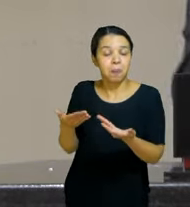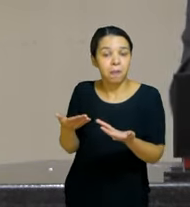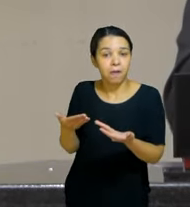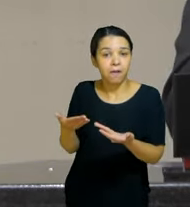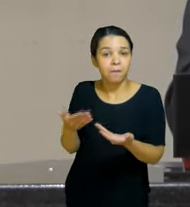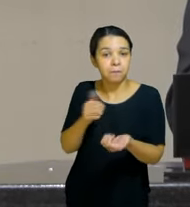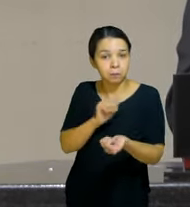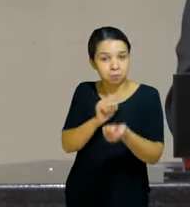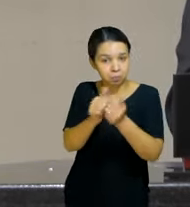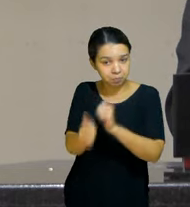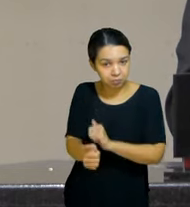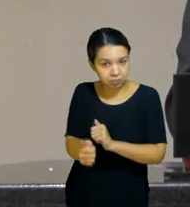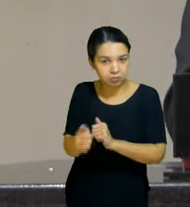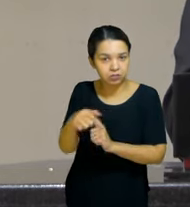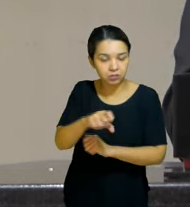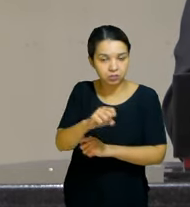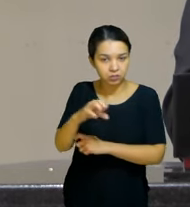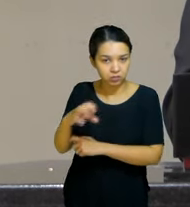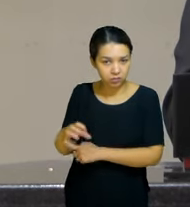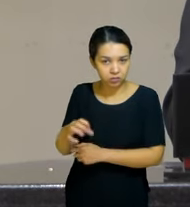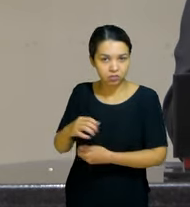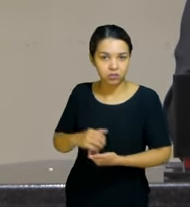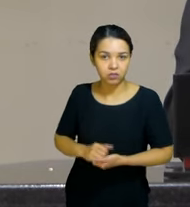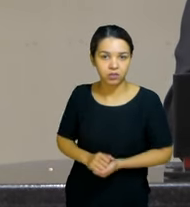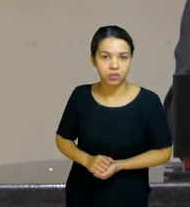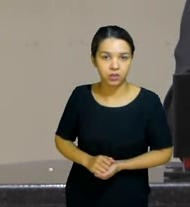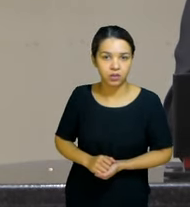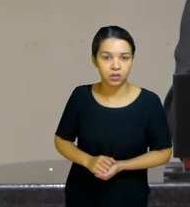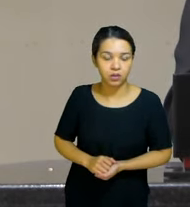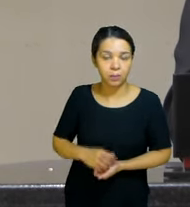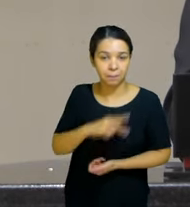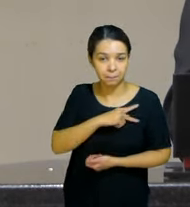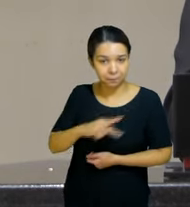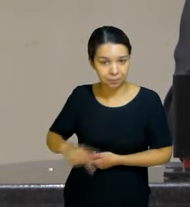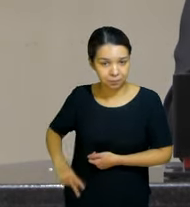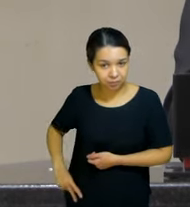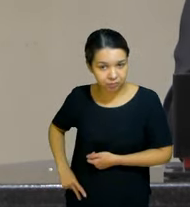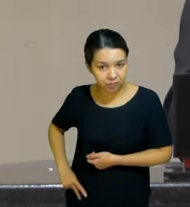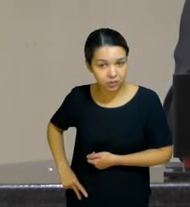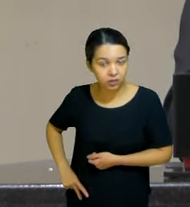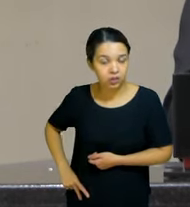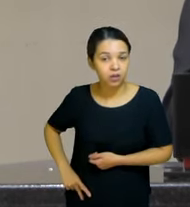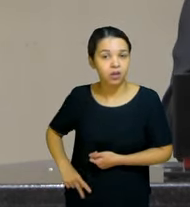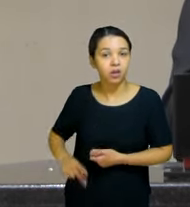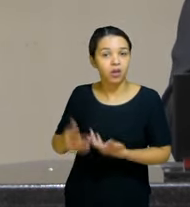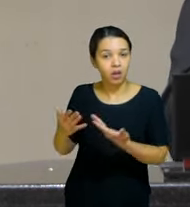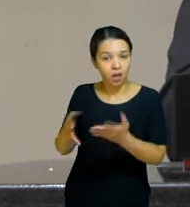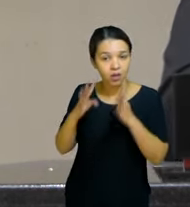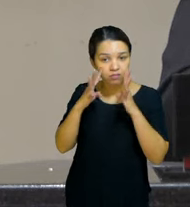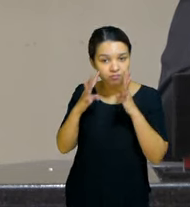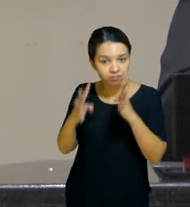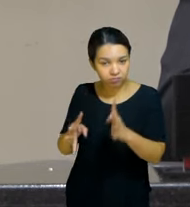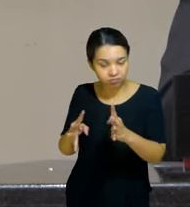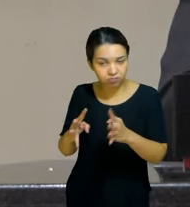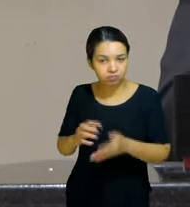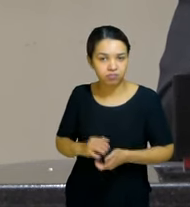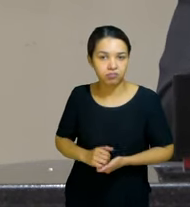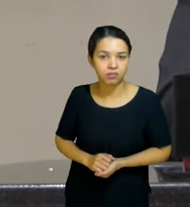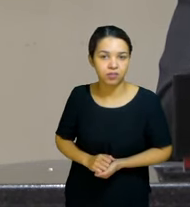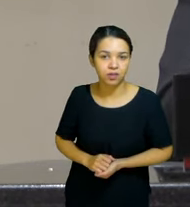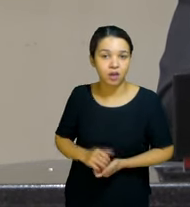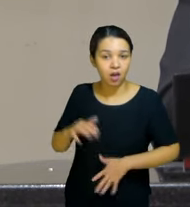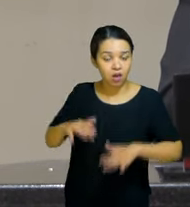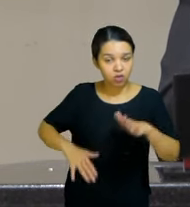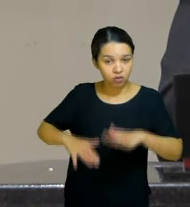recebido pelo presidente Freiberg Nascimento e dê a devida atenção. Muitas vezes,